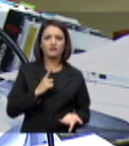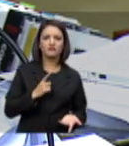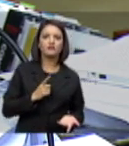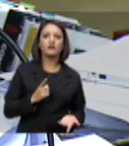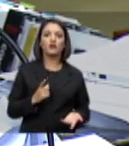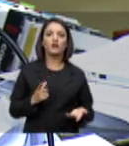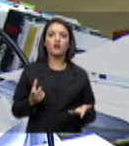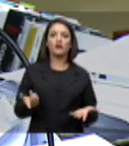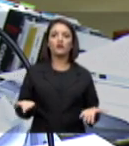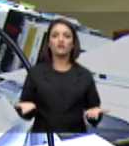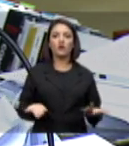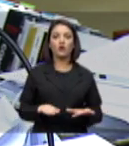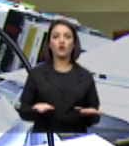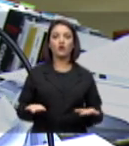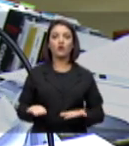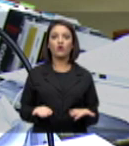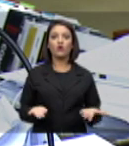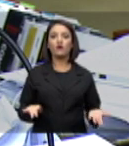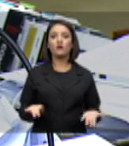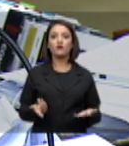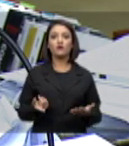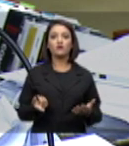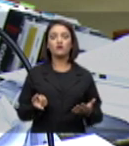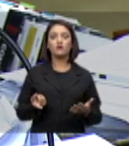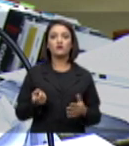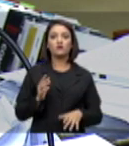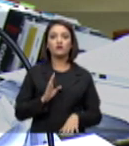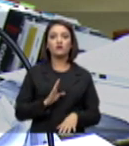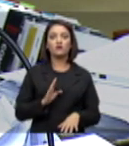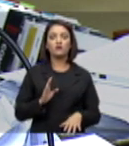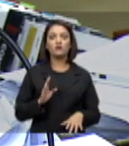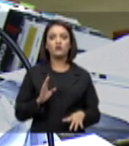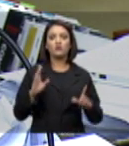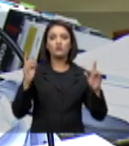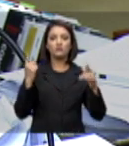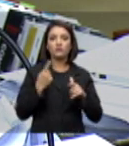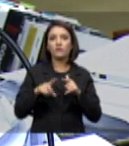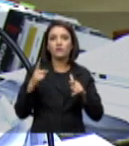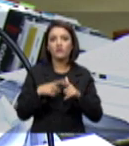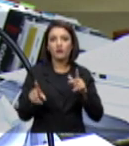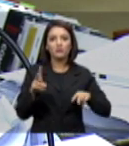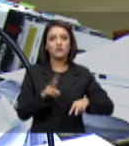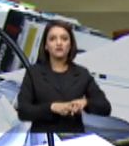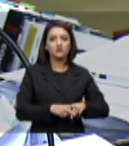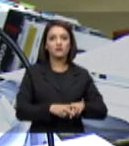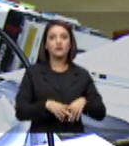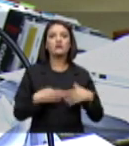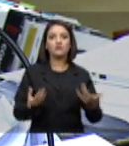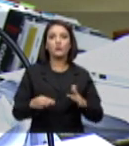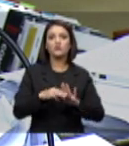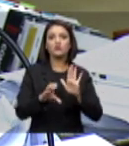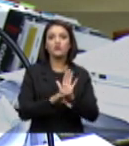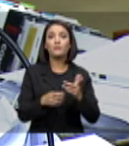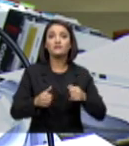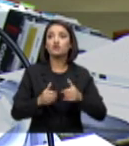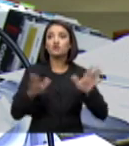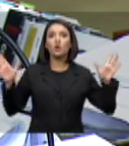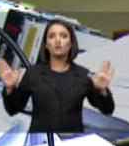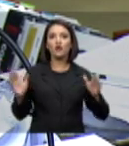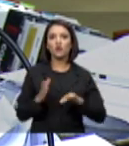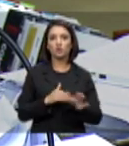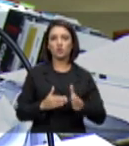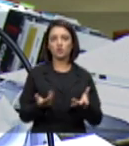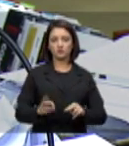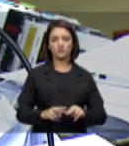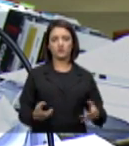uma depredação da penitenciária x então cautelarmente que somos soltar